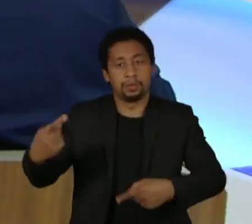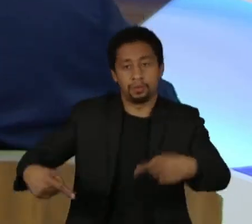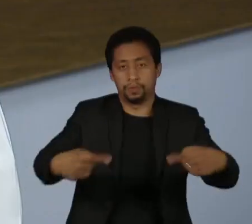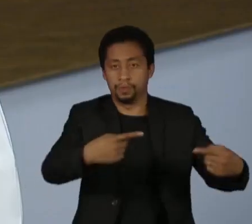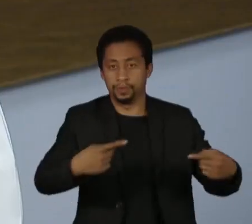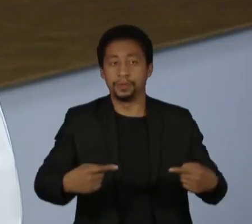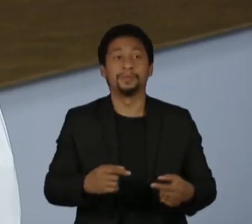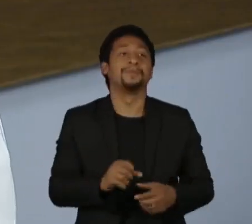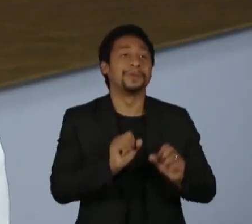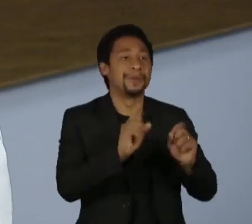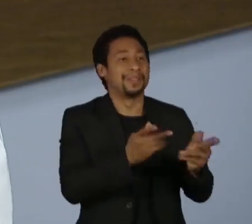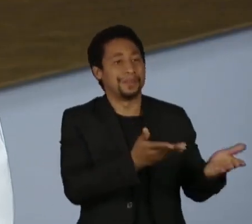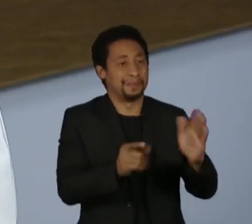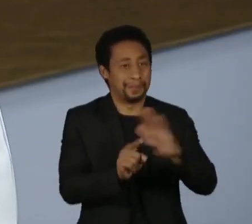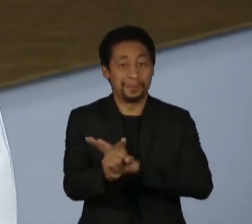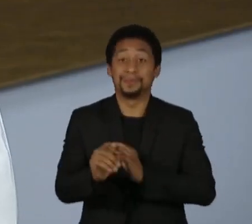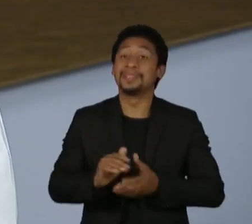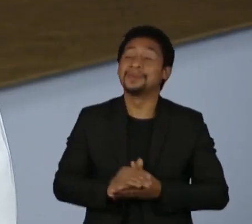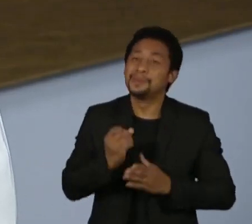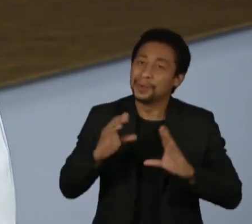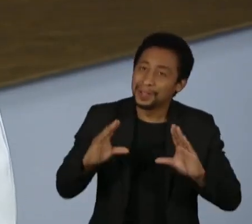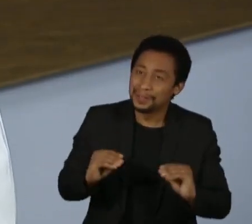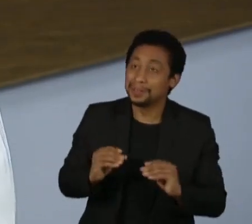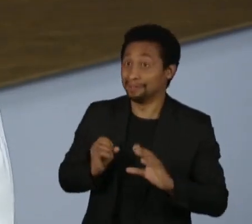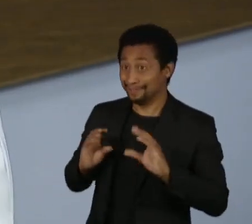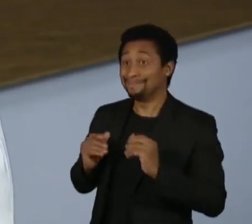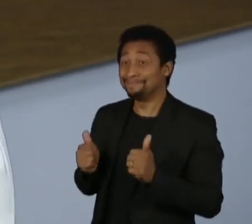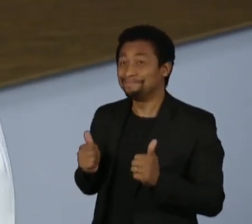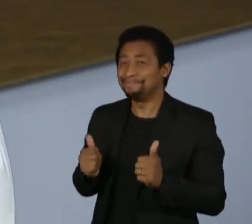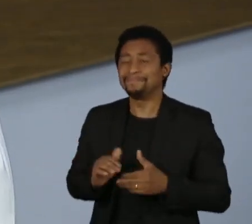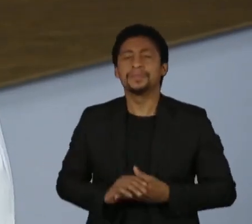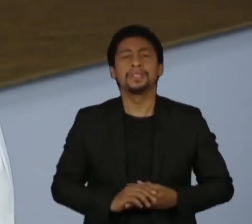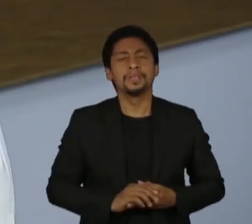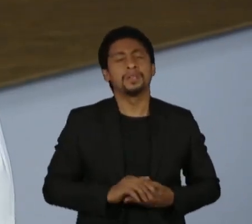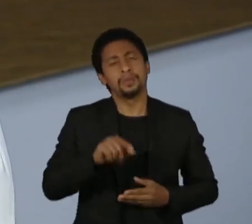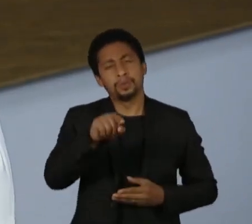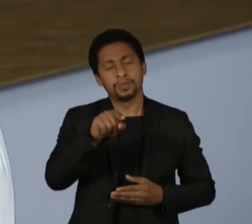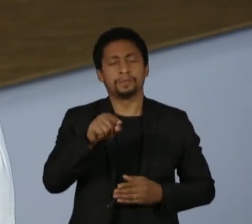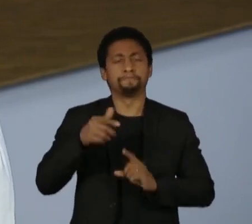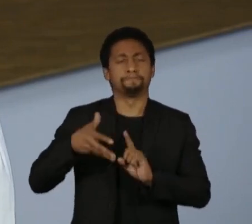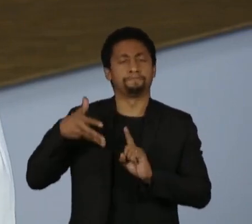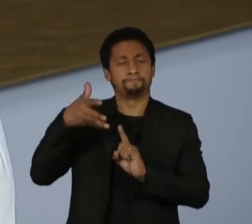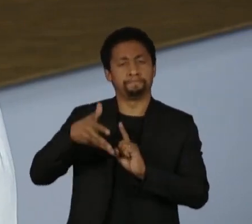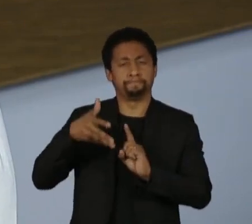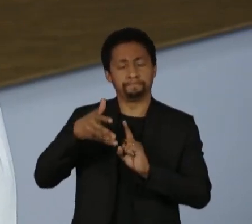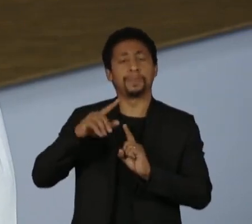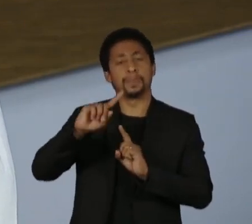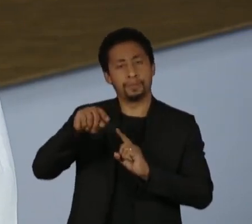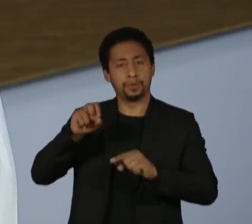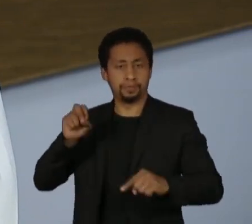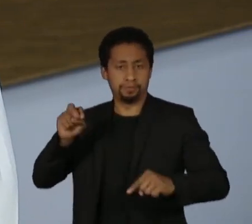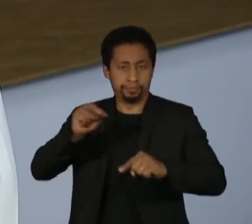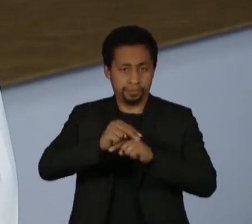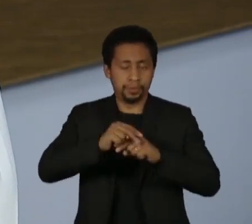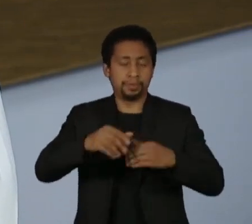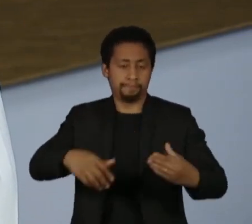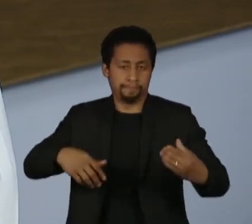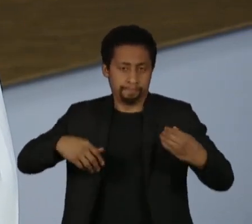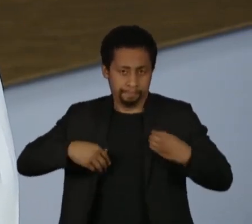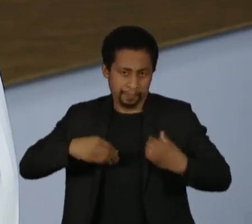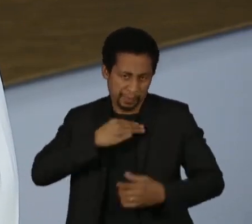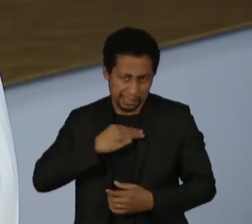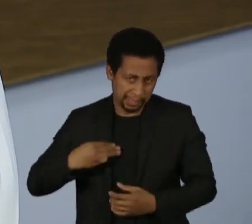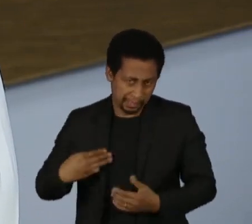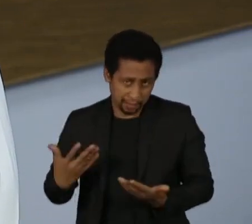ministro da noite no seu discurso de posse O senhor falou que uma das suas missões no ministério era pacificar O